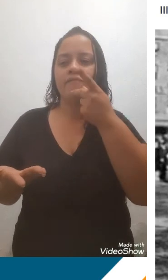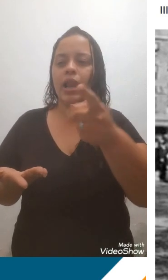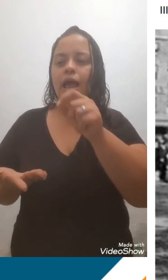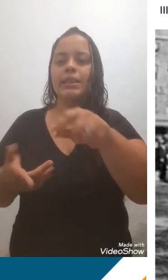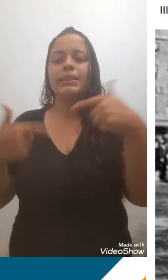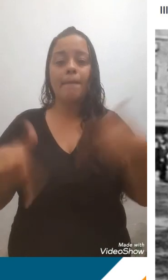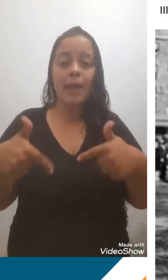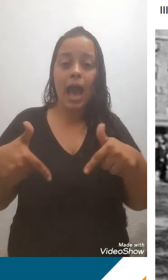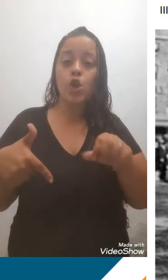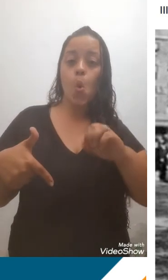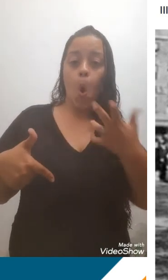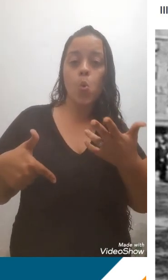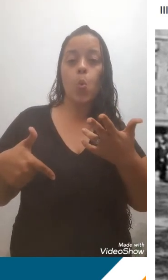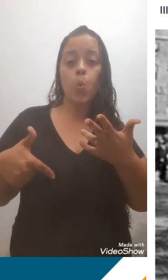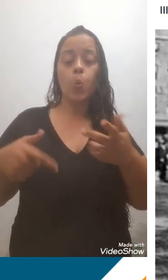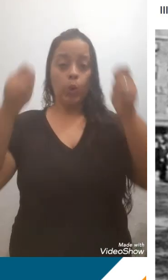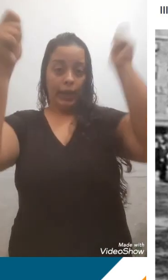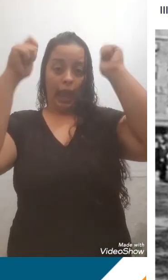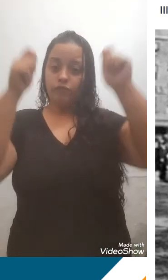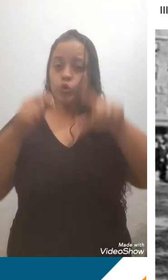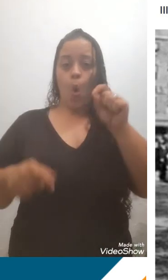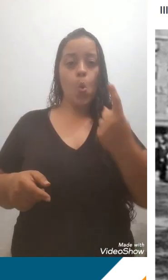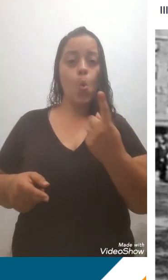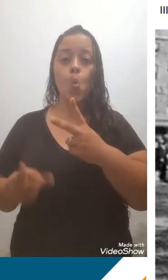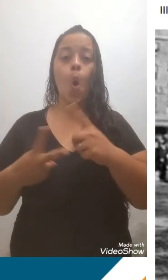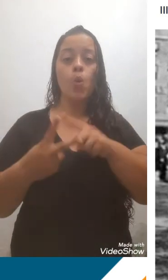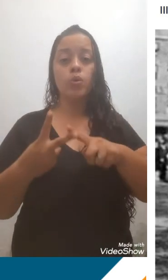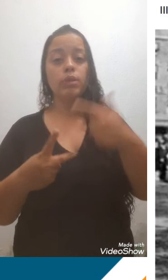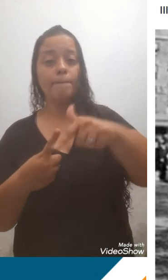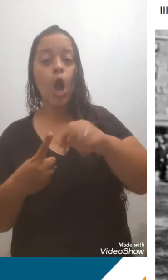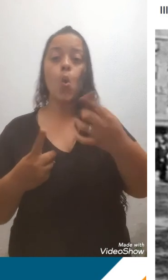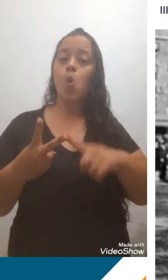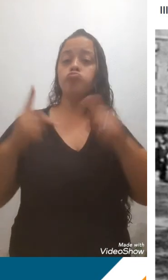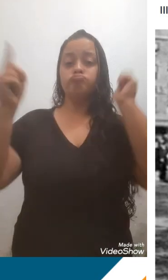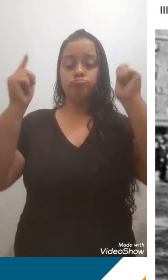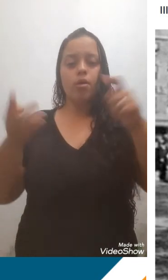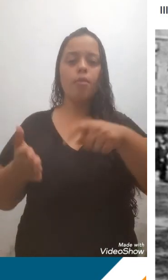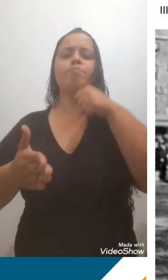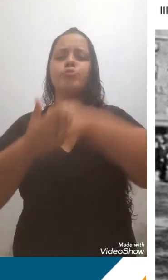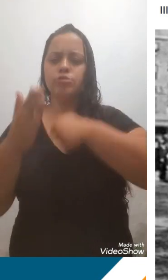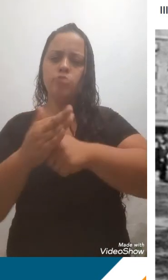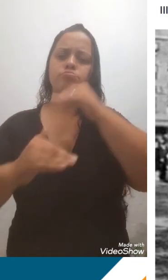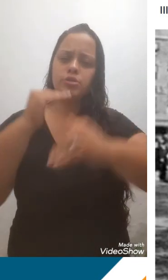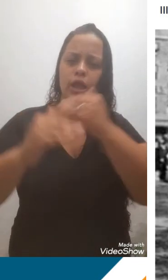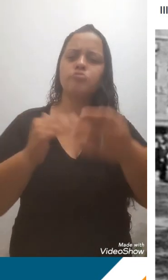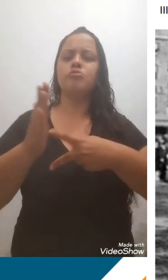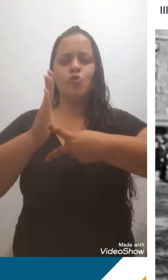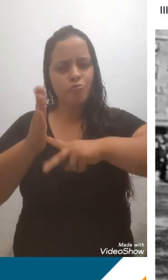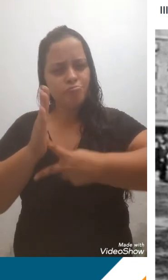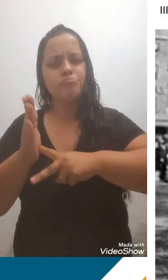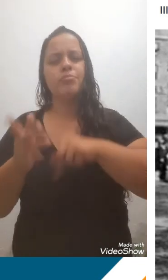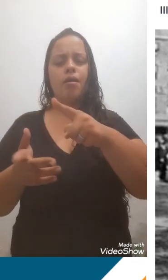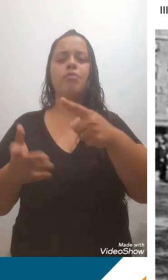escrito trabalho ou tumulto, um ou outro, né? Então esse processo de luta pelo sindicato é muito importante, né?